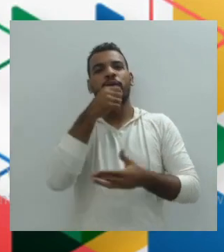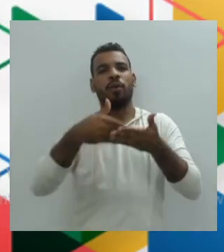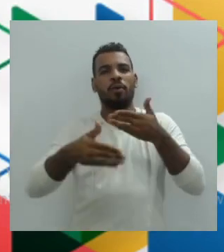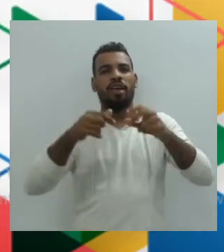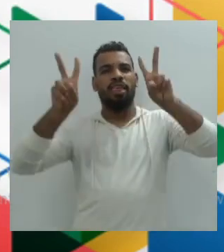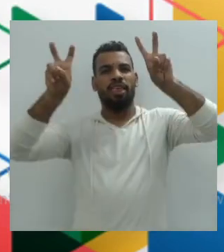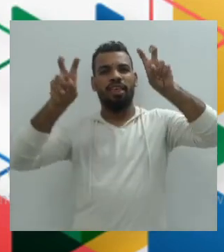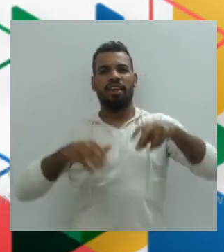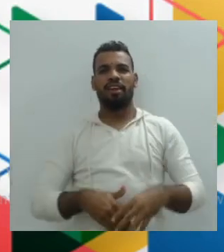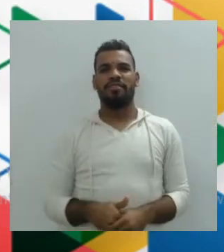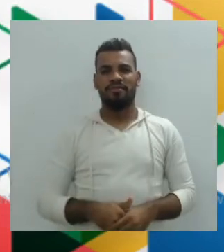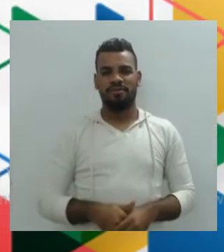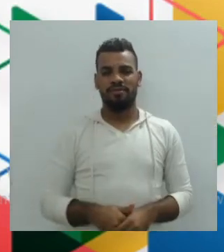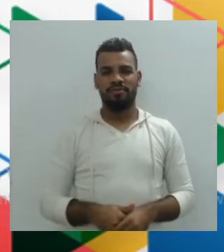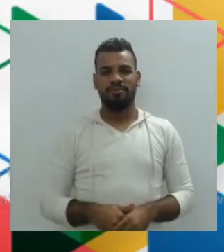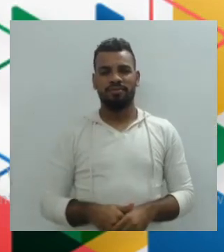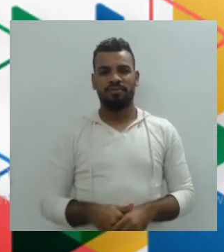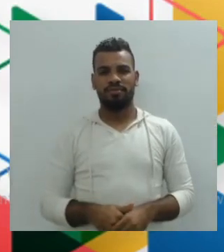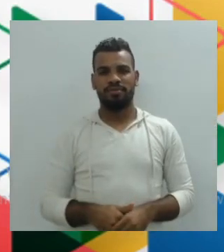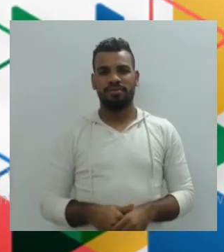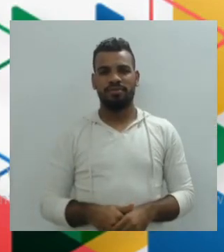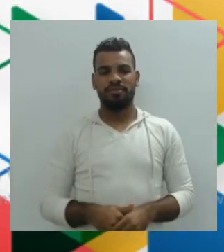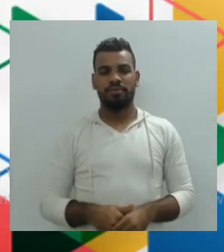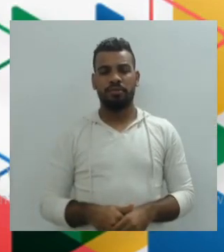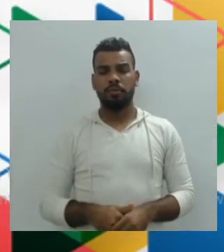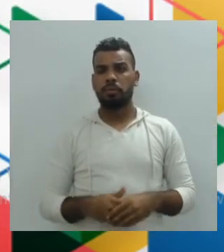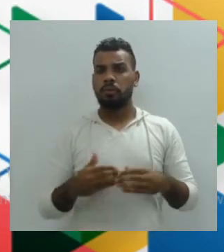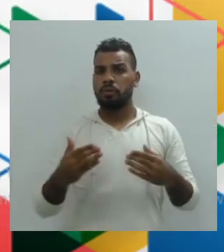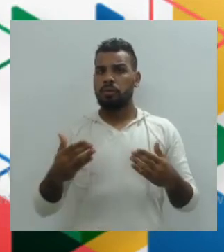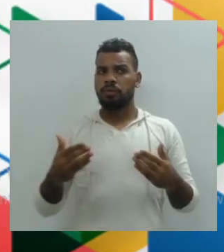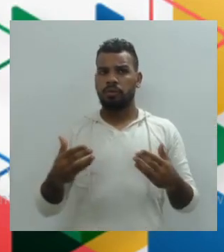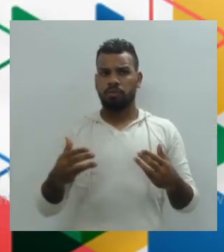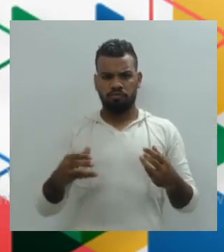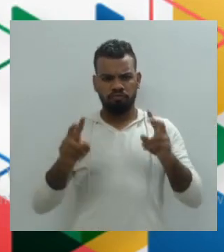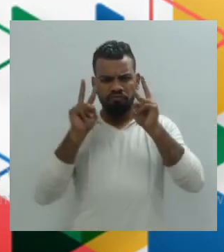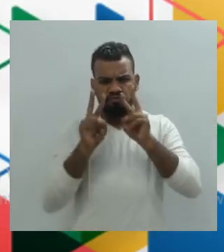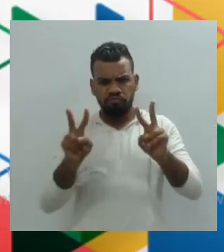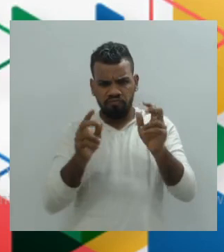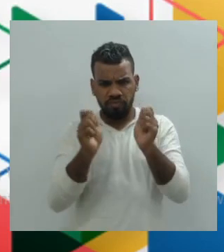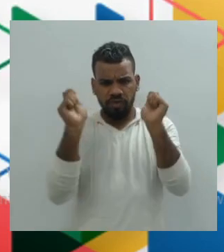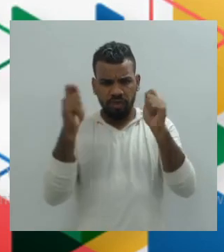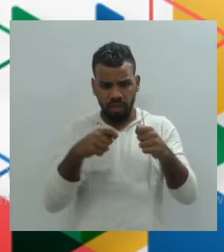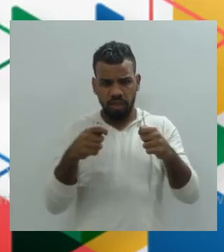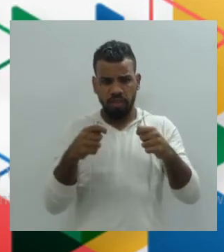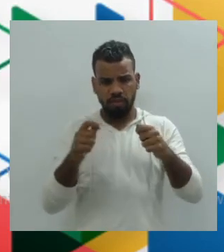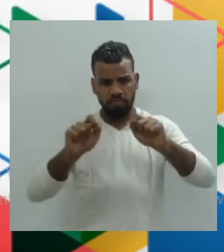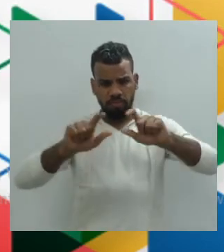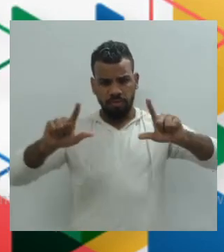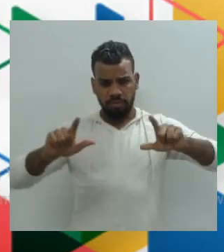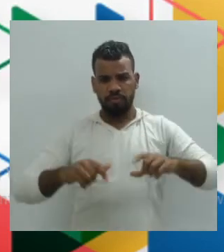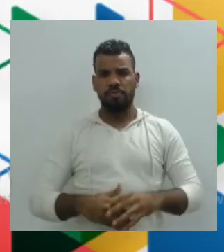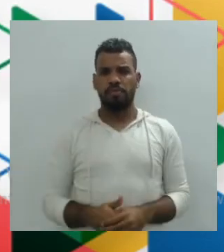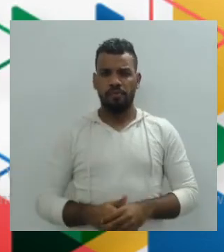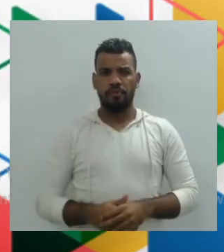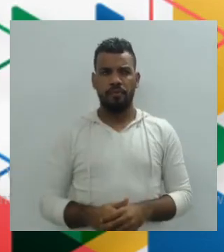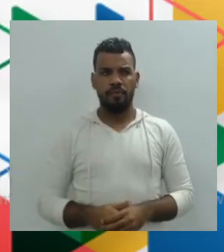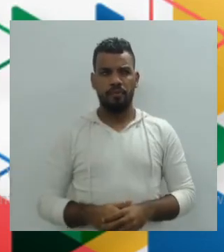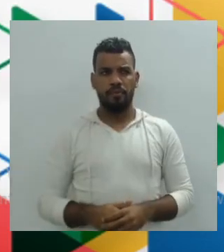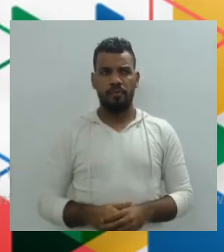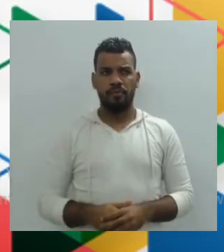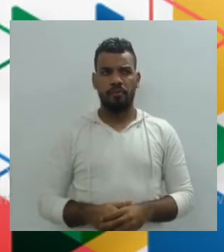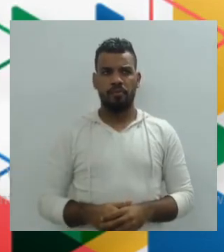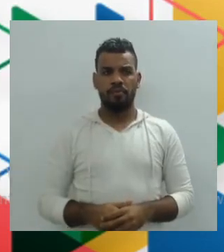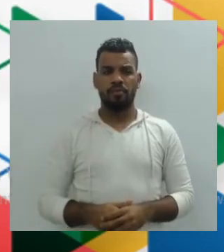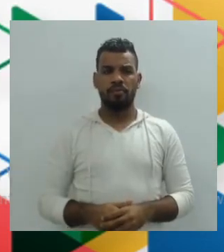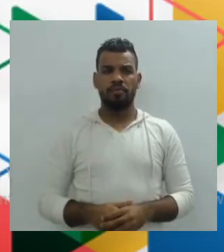Qualquer. Eu não sei se está bem, tá visível aí, Robertão? Tá ampliado, né? Então eu quero que você